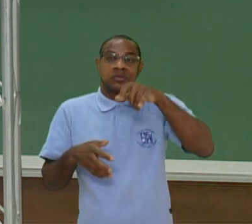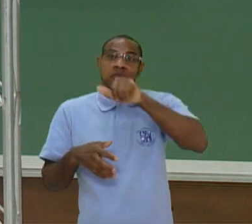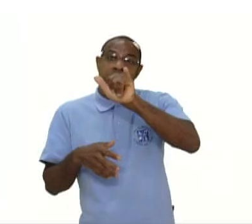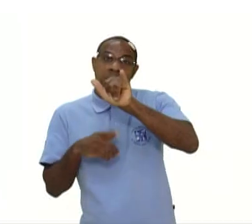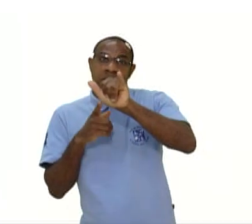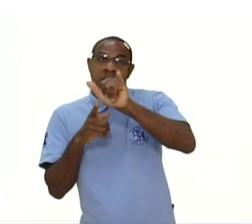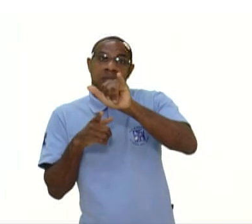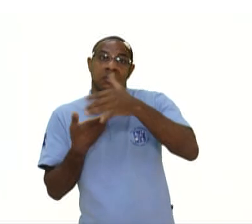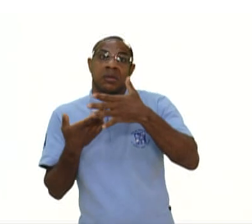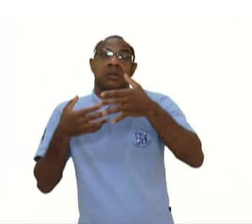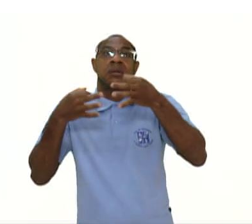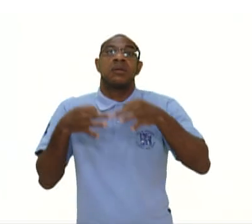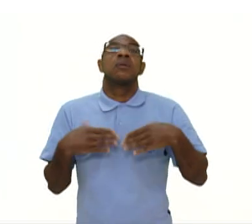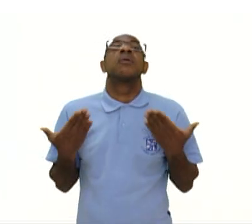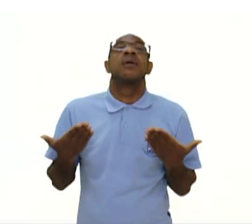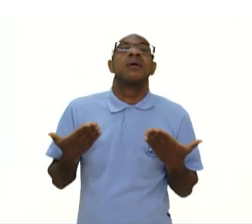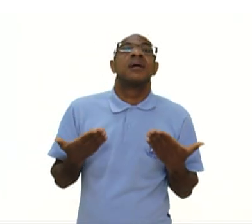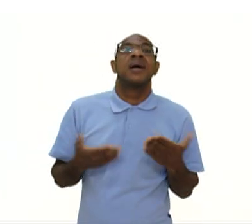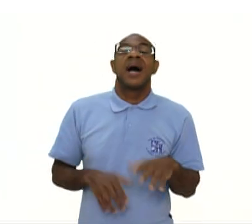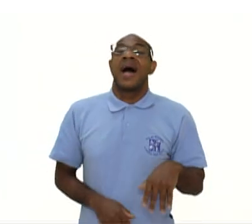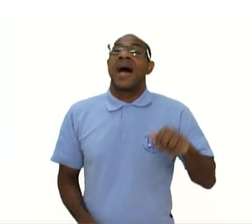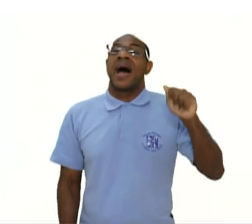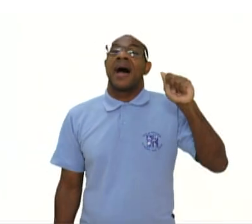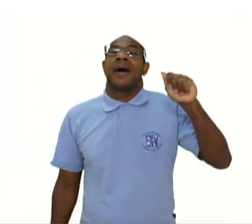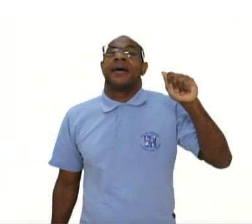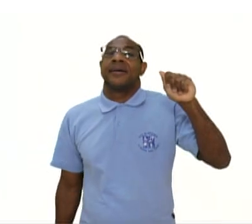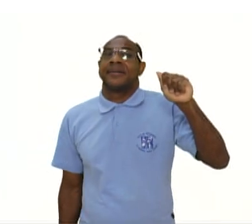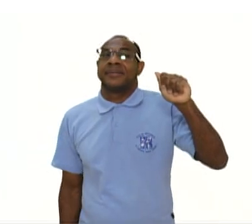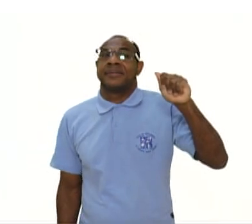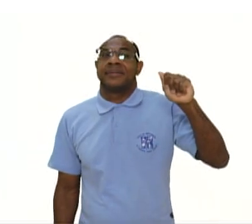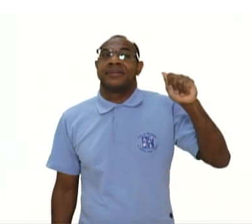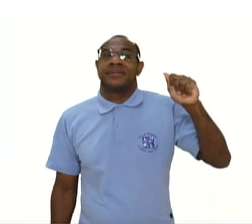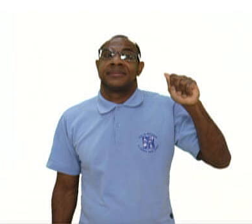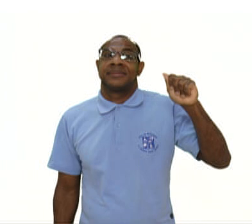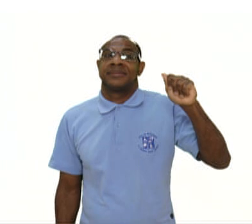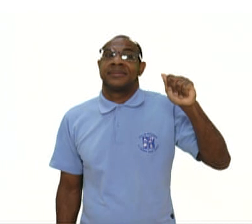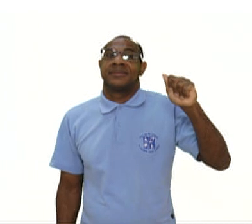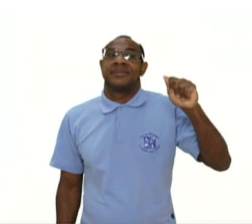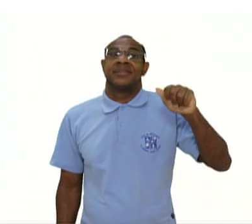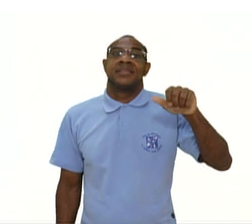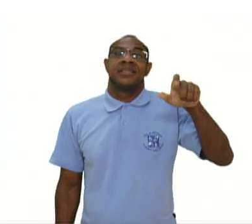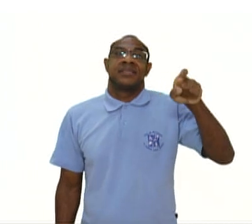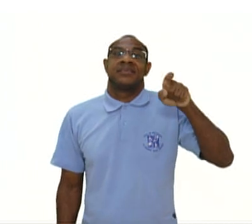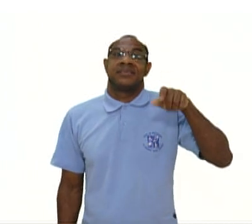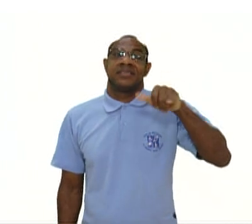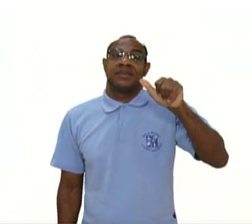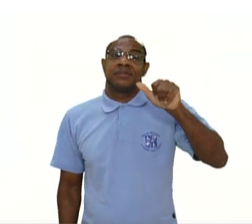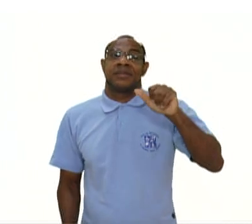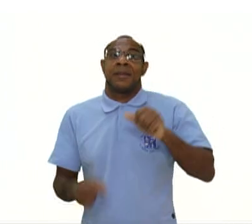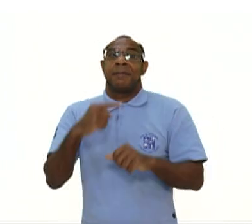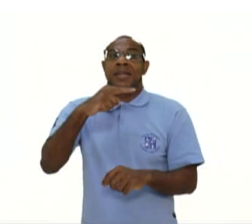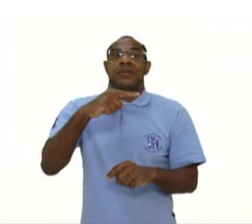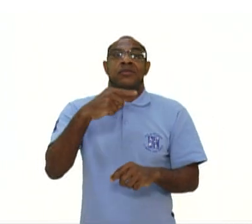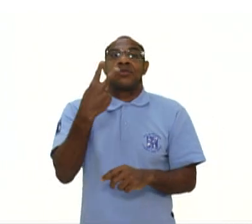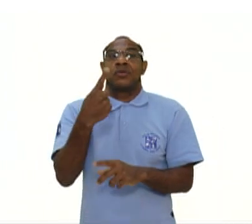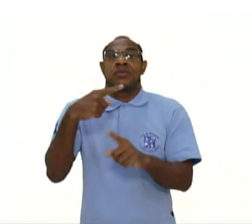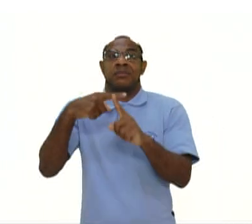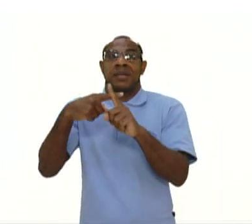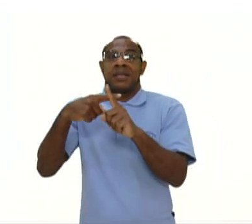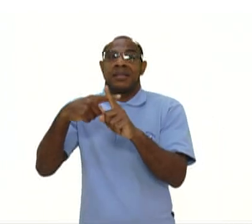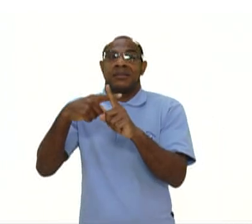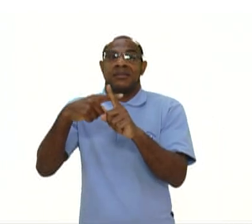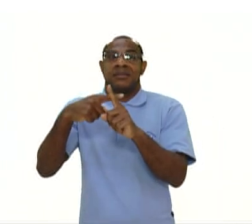correta? Alternativa A. O produto de x e y é menos 2 mais 2 raiz